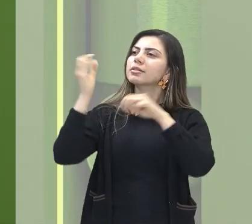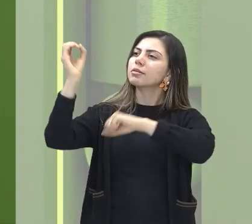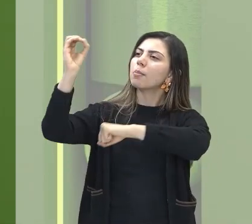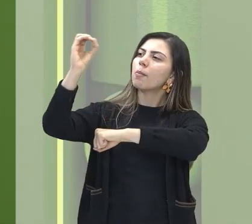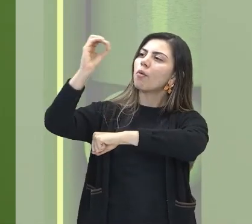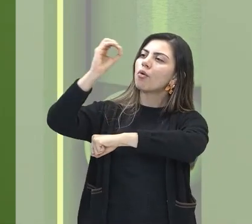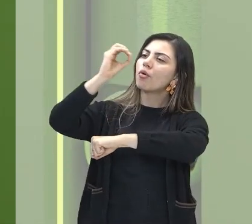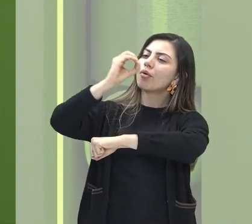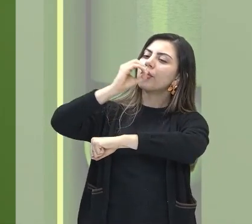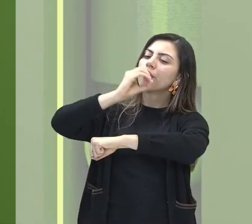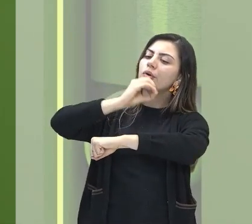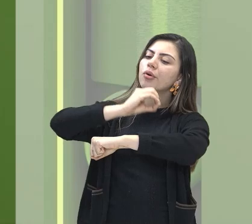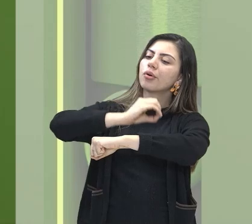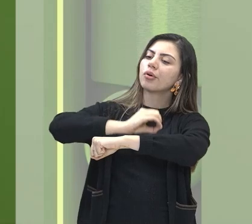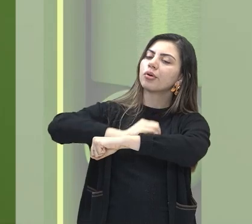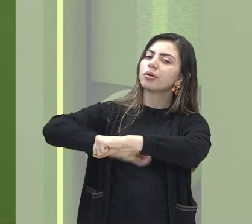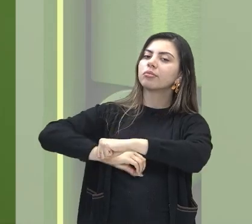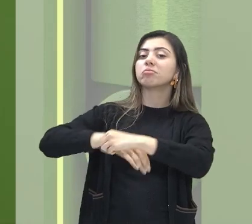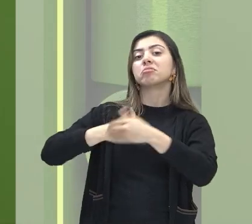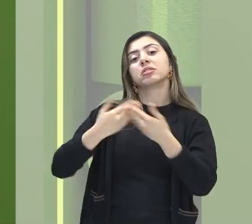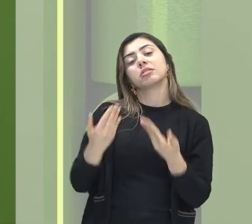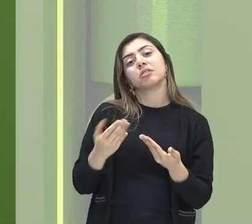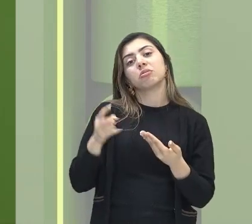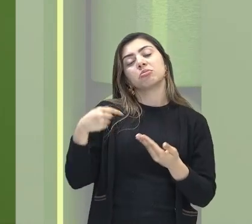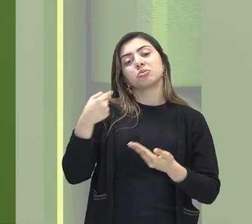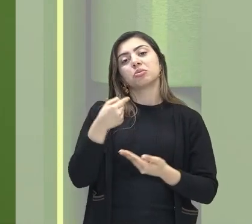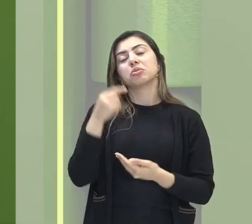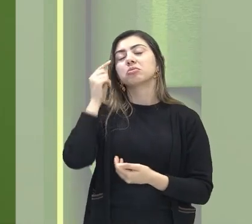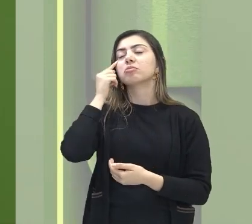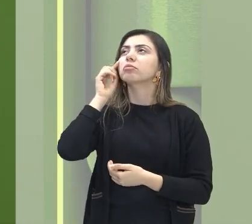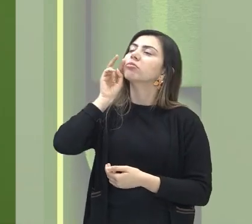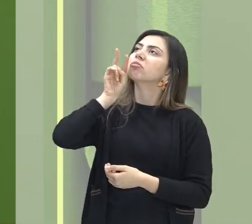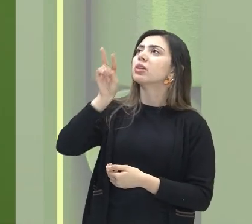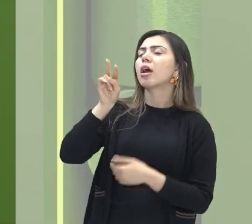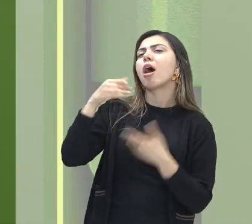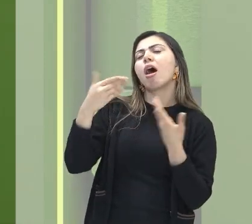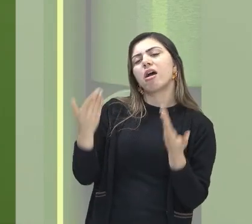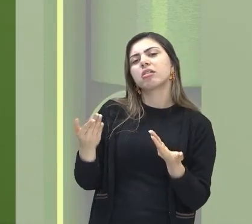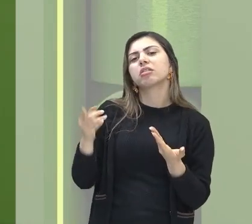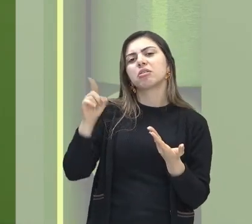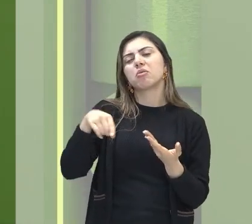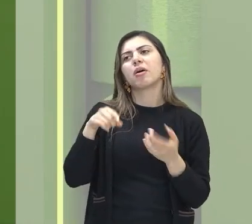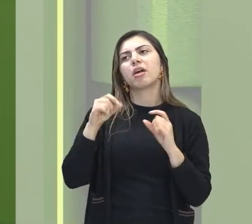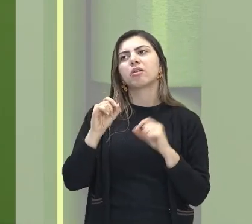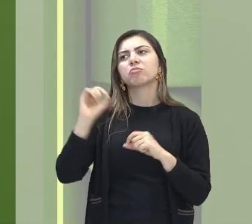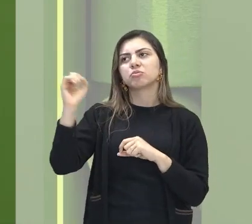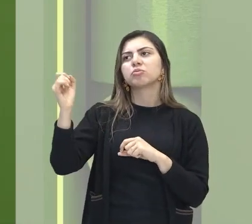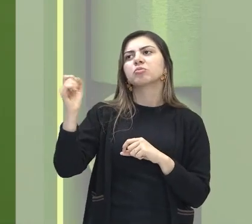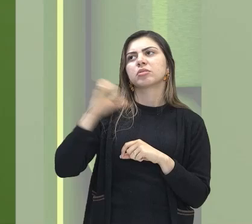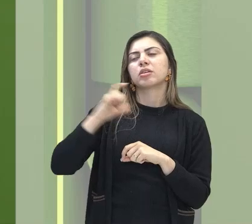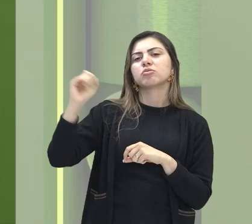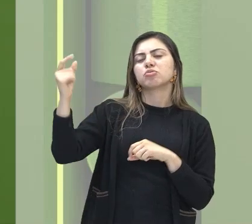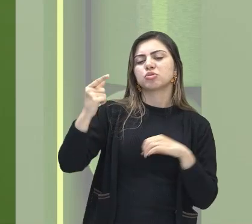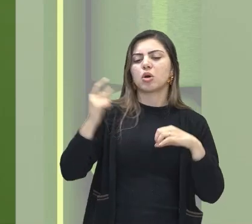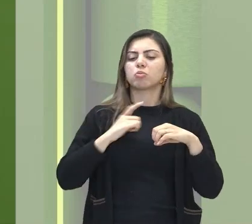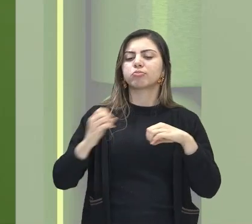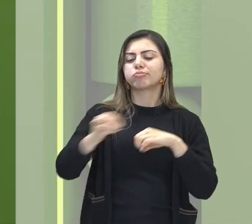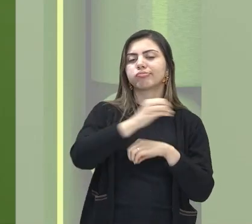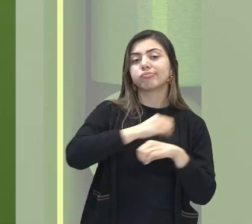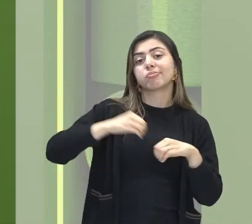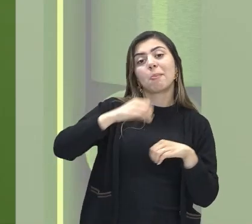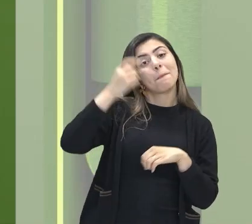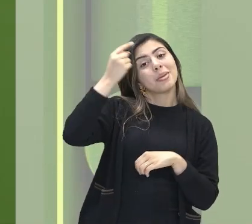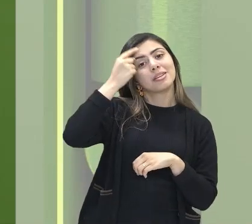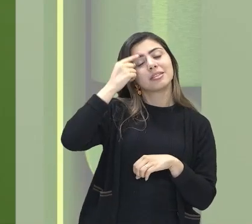muito naquilo que elas viam, né? Só que os nossos olhos não são muito bons observadores para alguns fenômenos